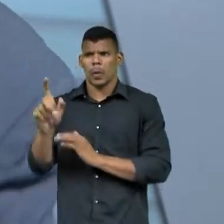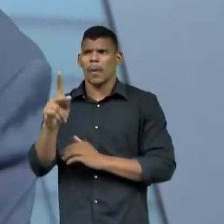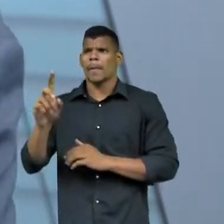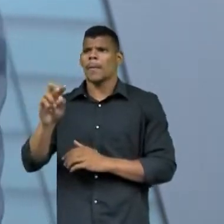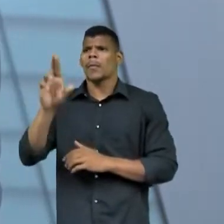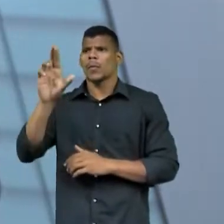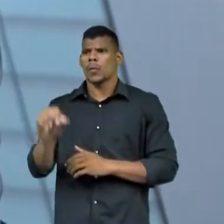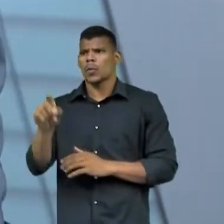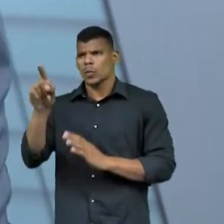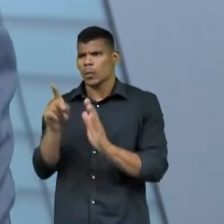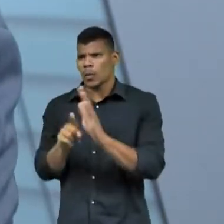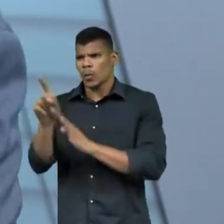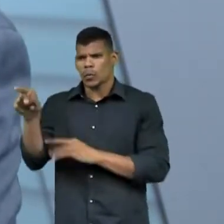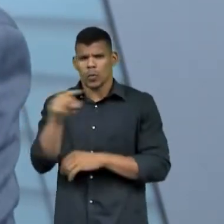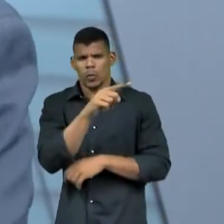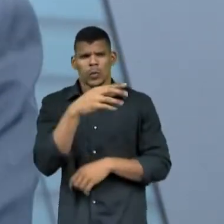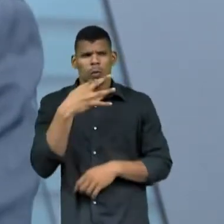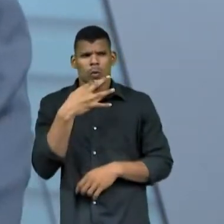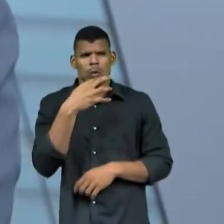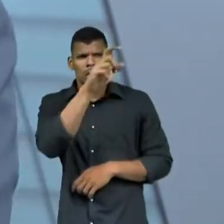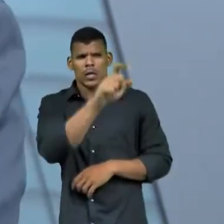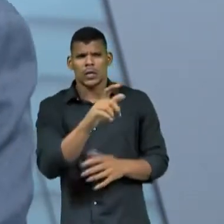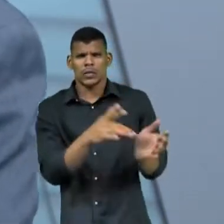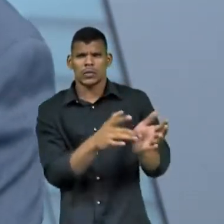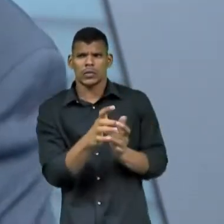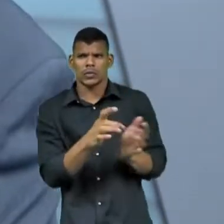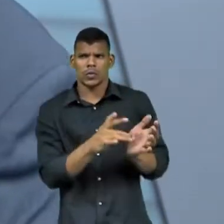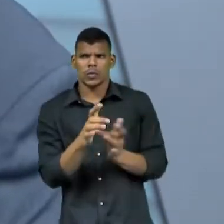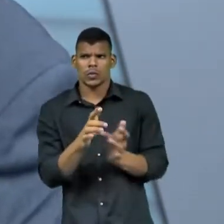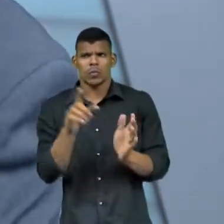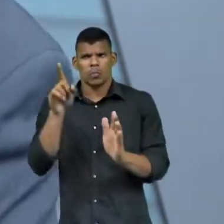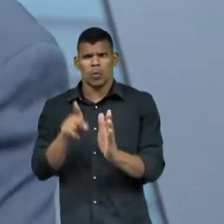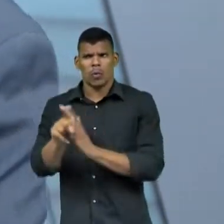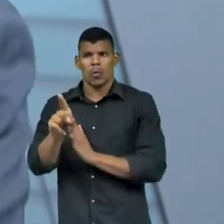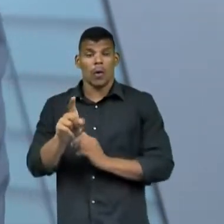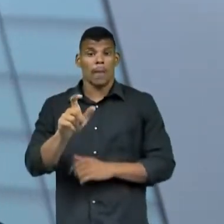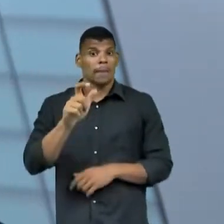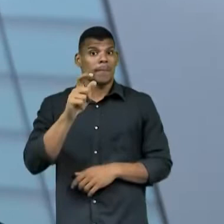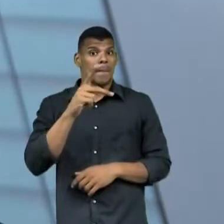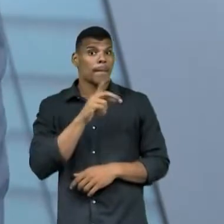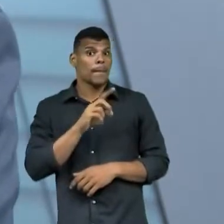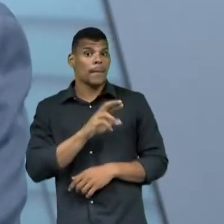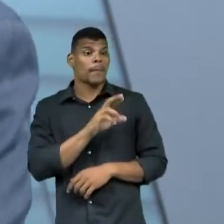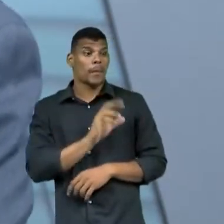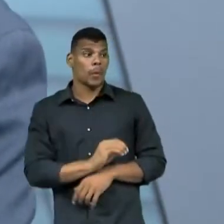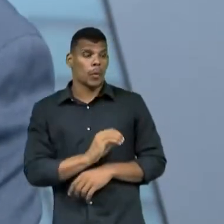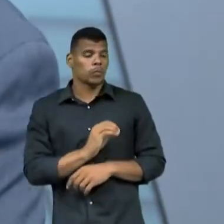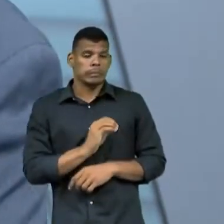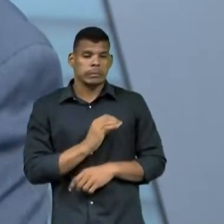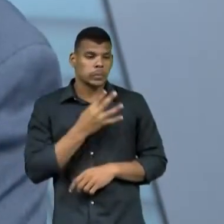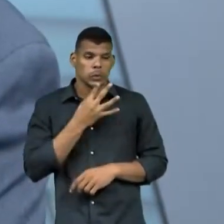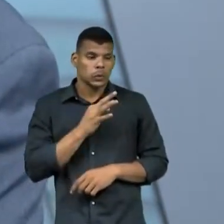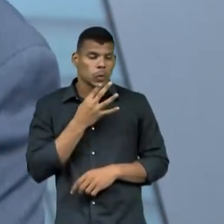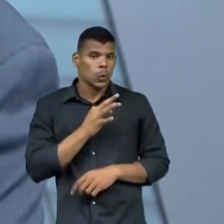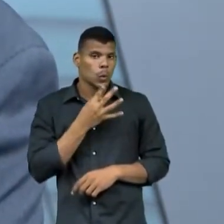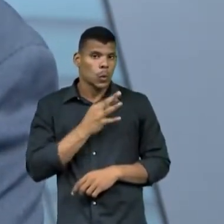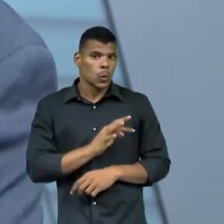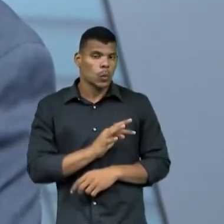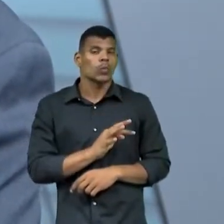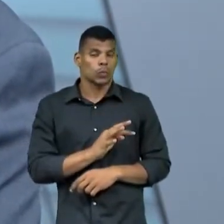você andar com ele aí Pedro não eu você andava aí o Galo Canta né e